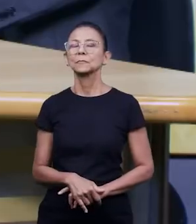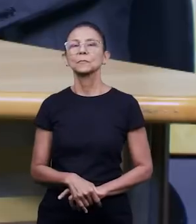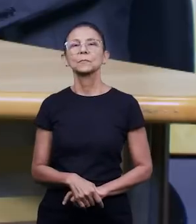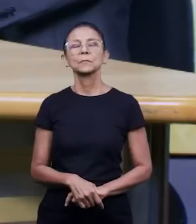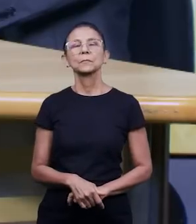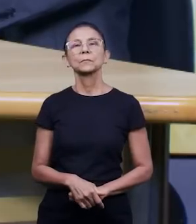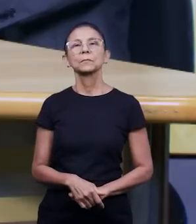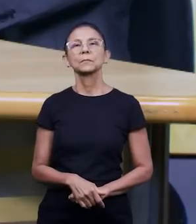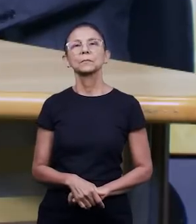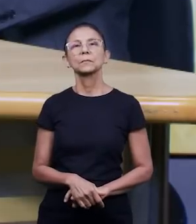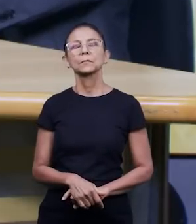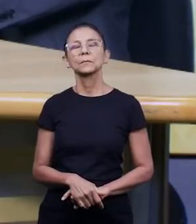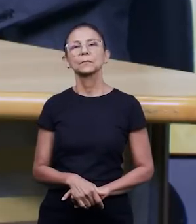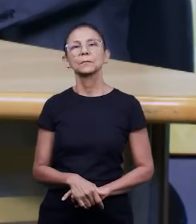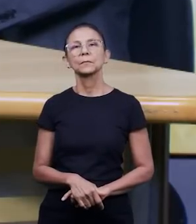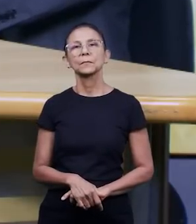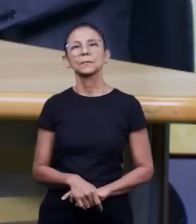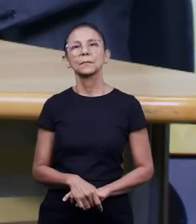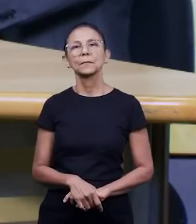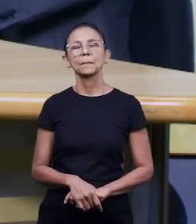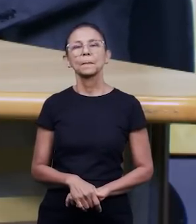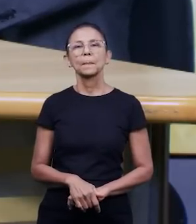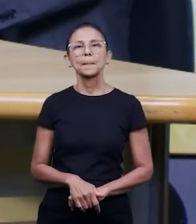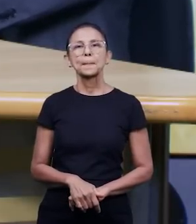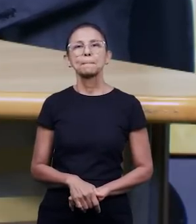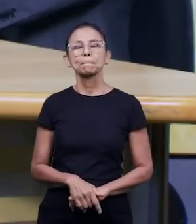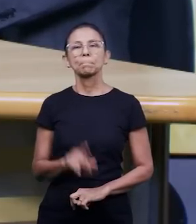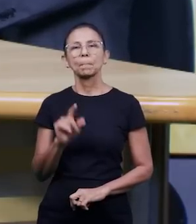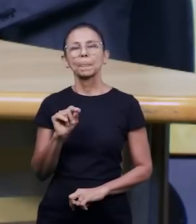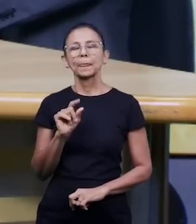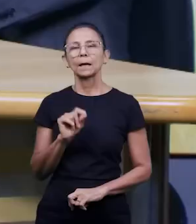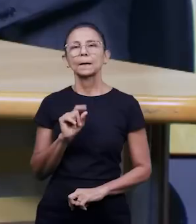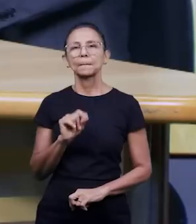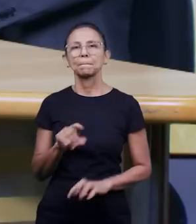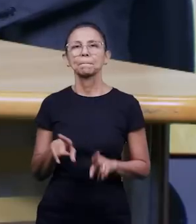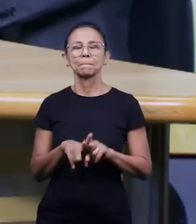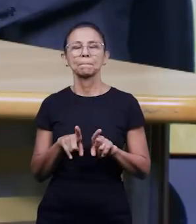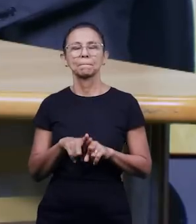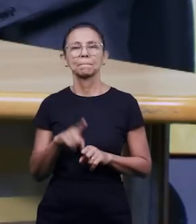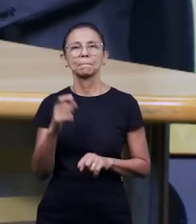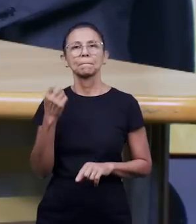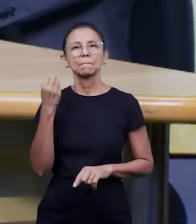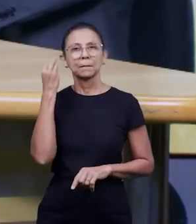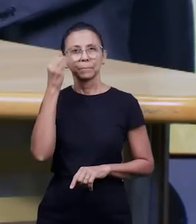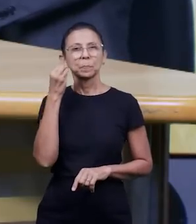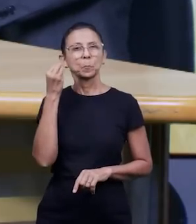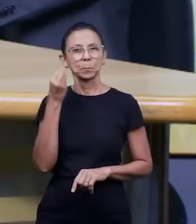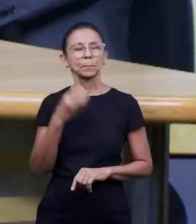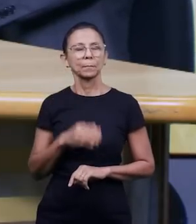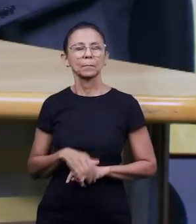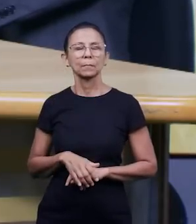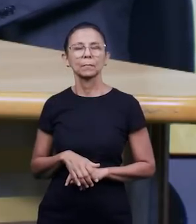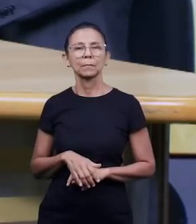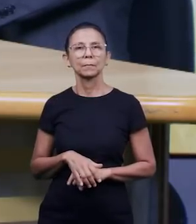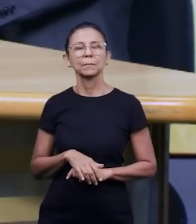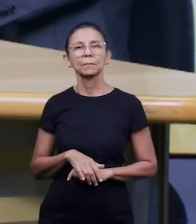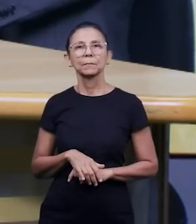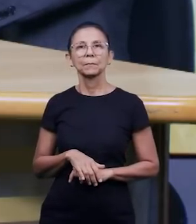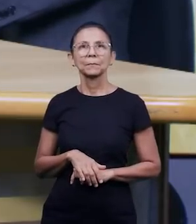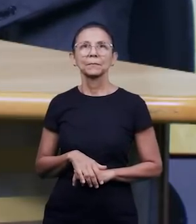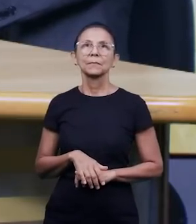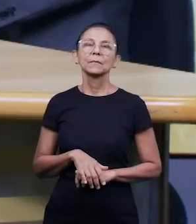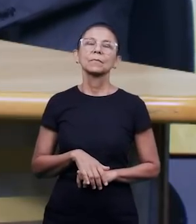fala para te... O livre, o fim preservar. Proveitoso é preservar, livrar, entendeu? Então você vê a